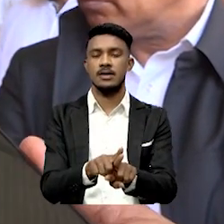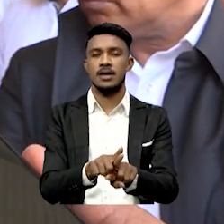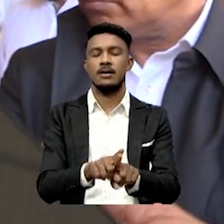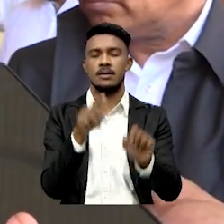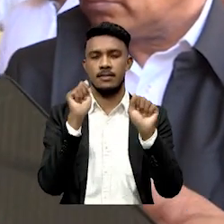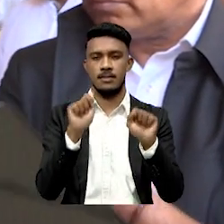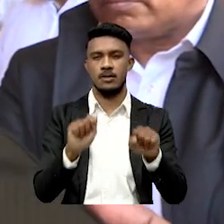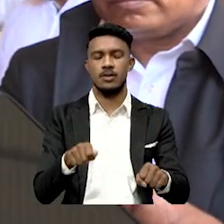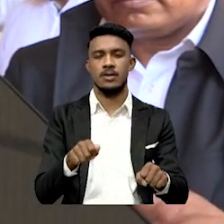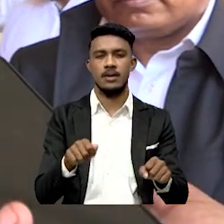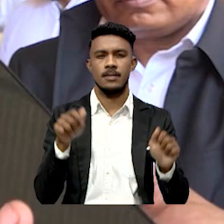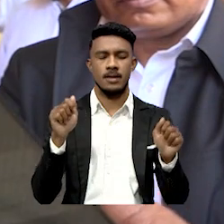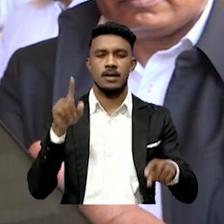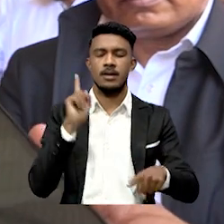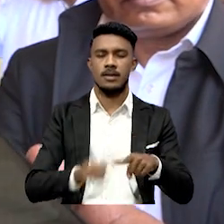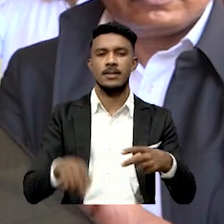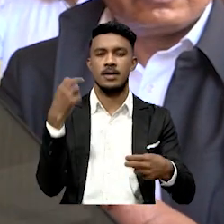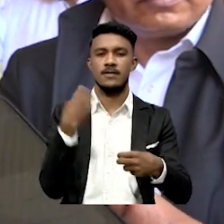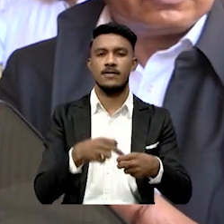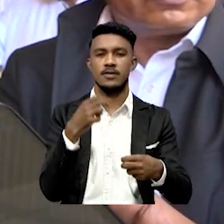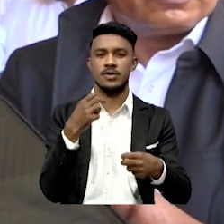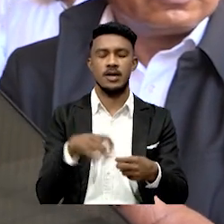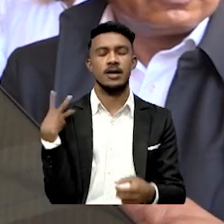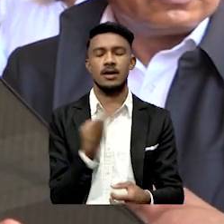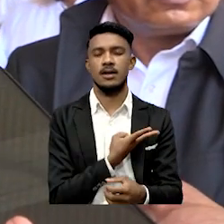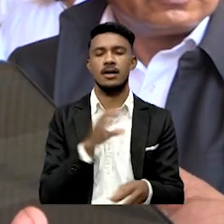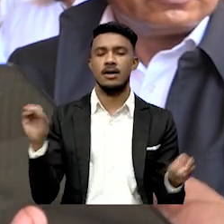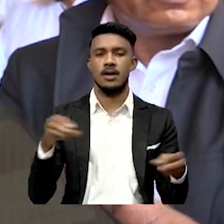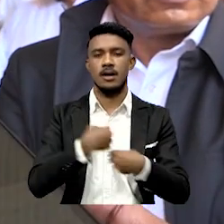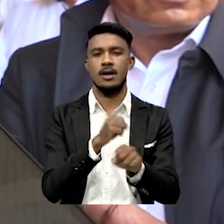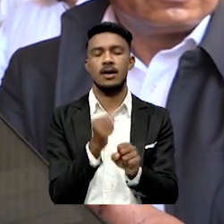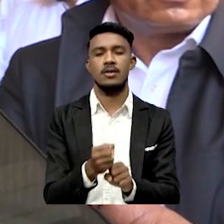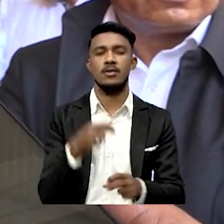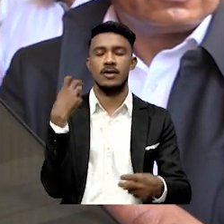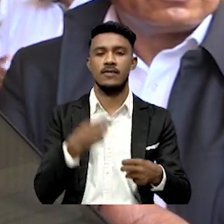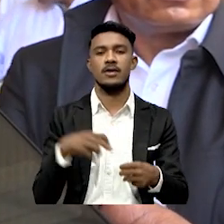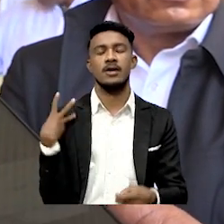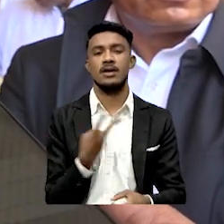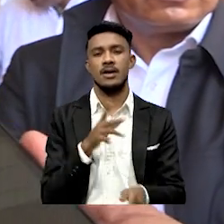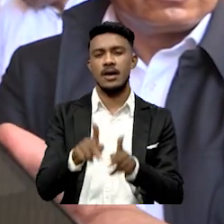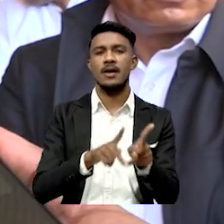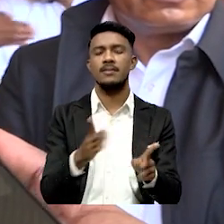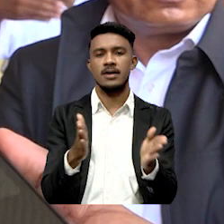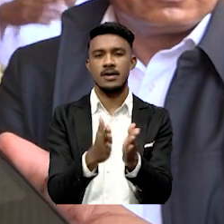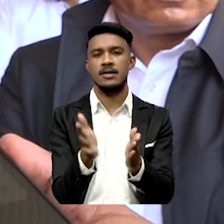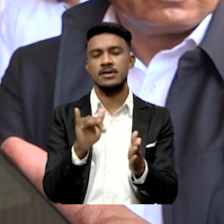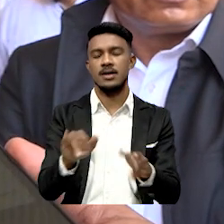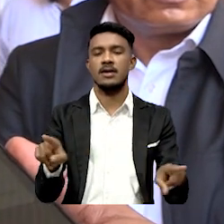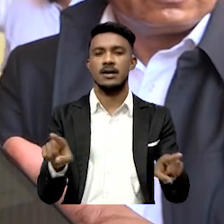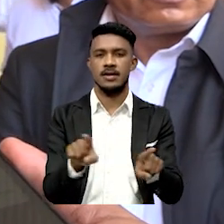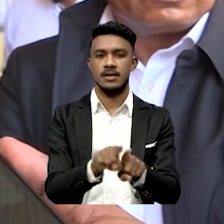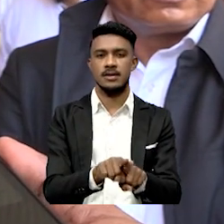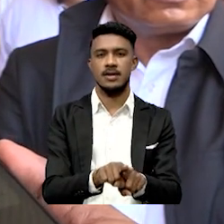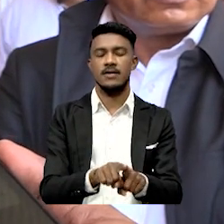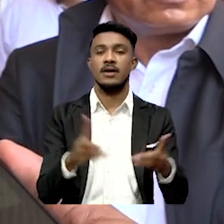atu nune ita mos la influencia ita mos la halo ita mos la influencia ita nia povo que coansira e